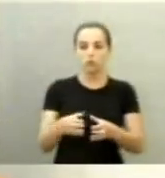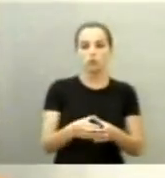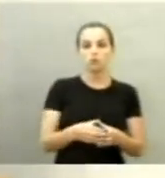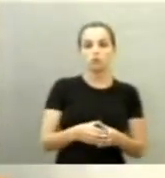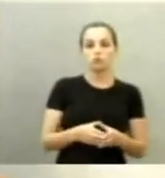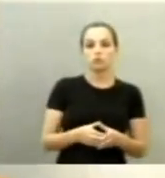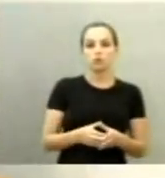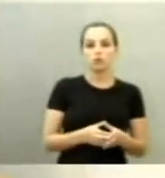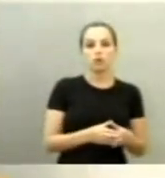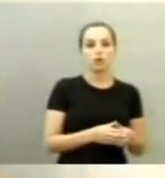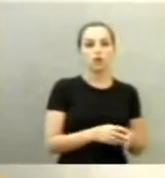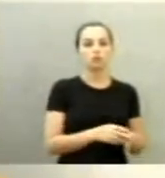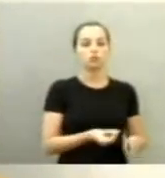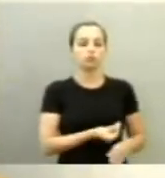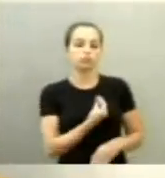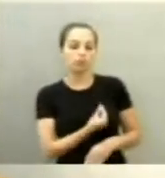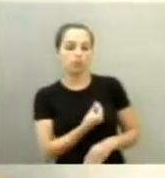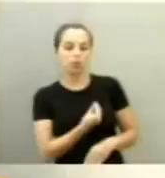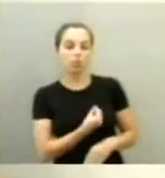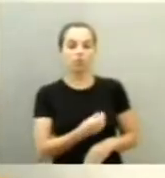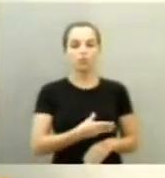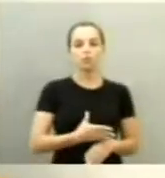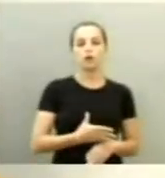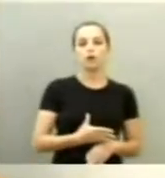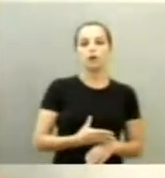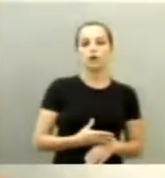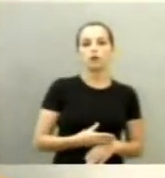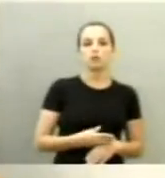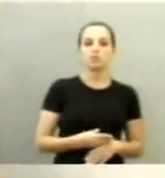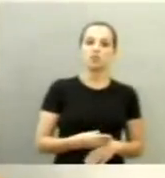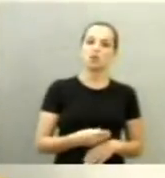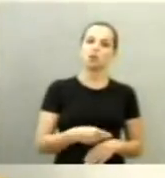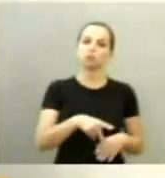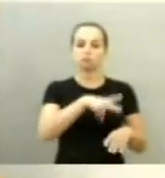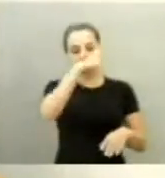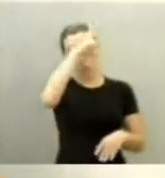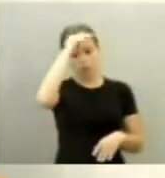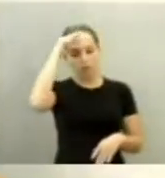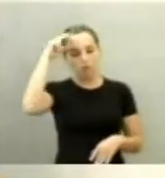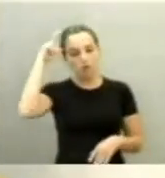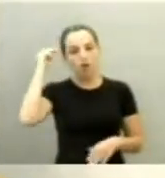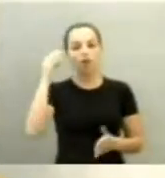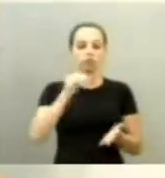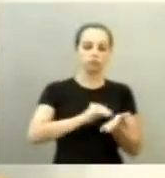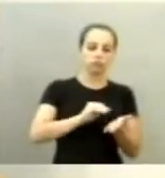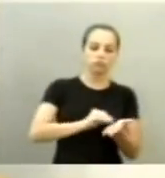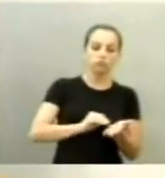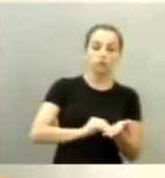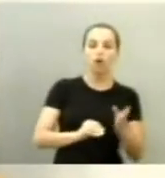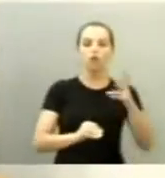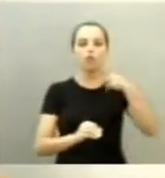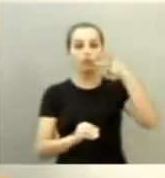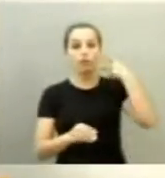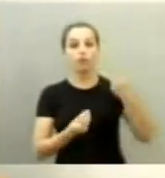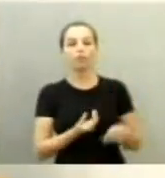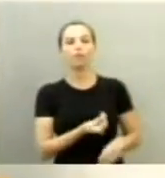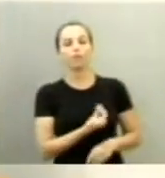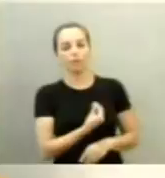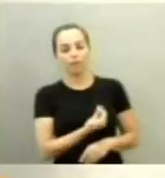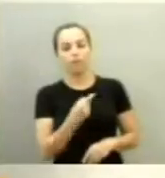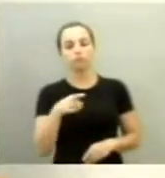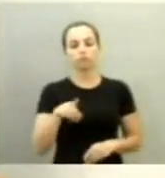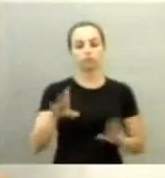estadual, Roberto Massafera. Teve presente também o prefeito, secretários, demais vereadores. Foi um evento